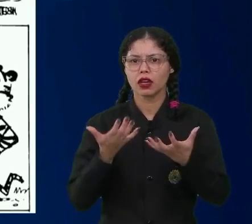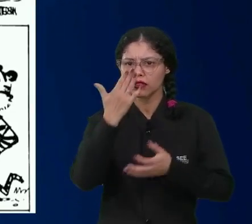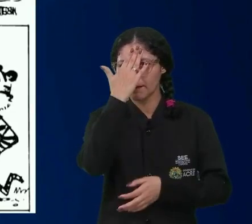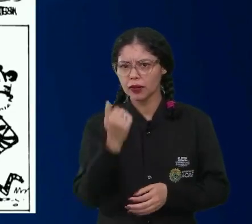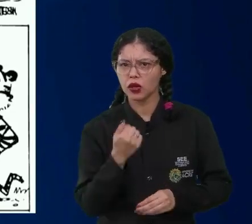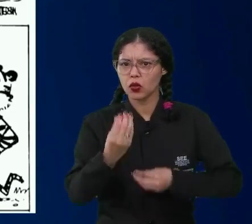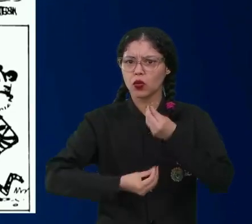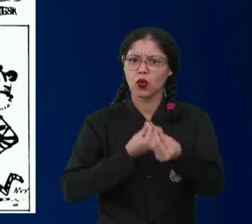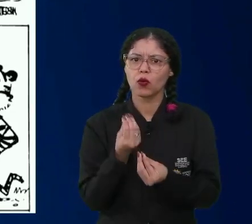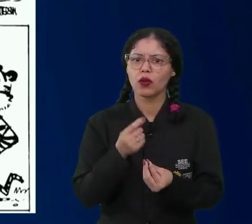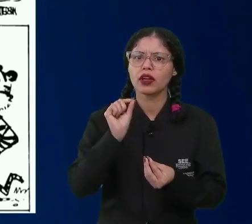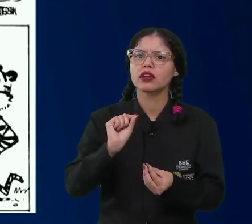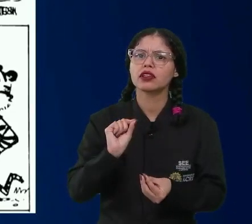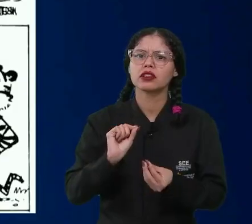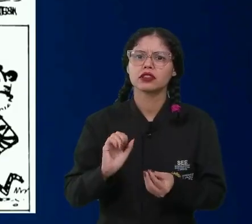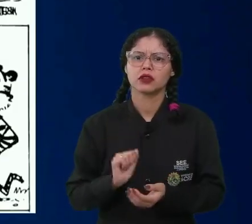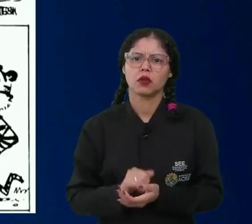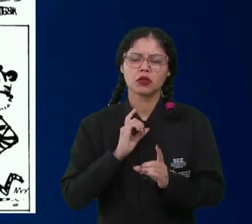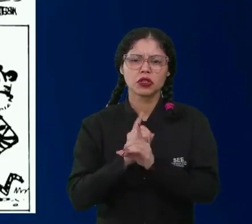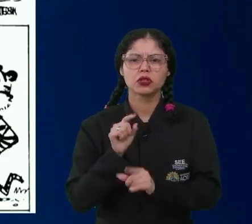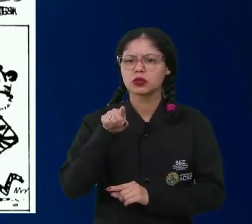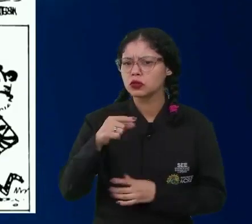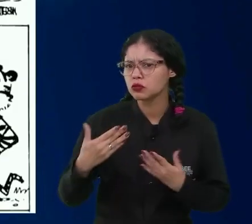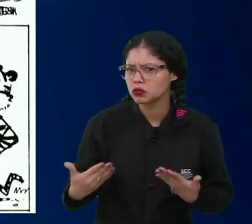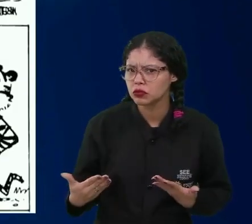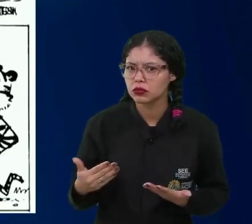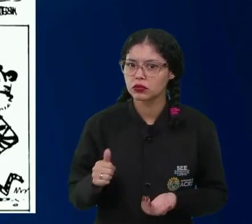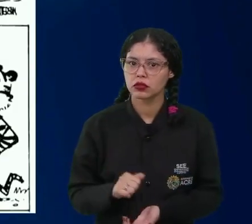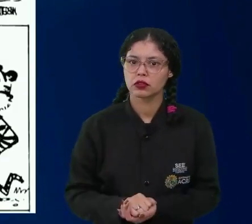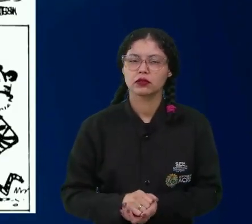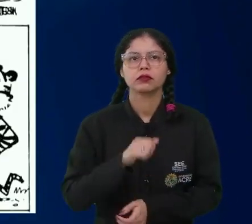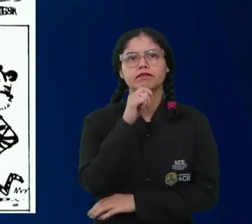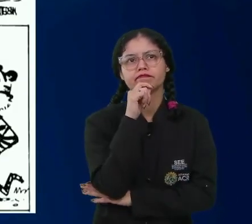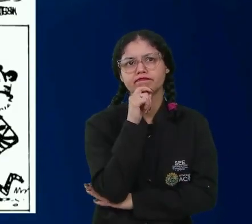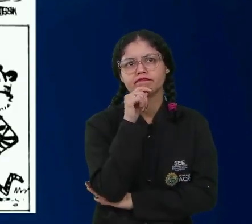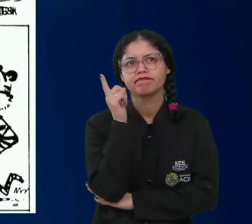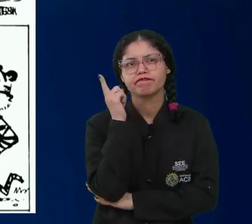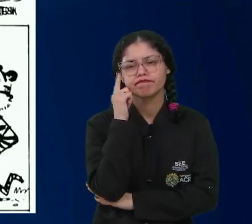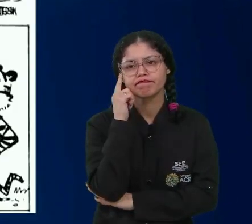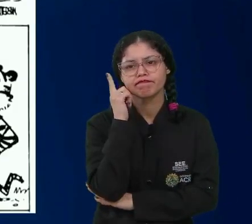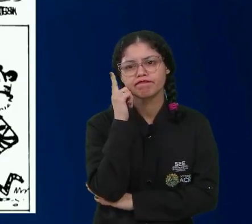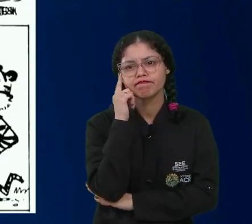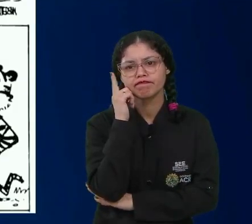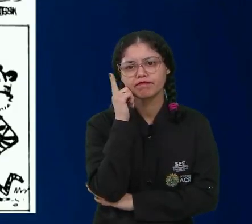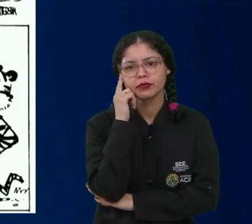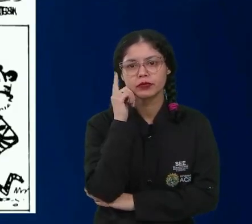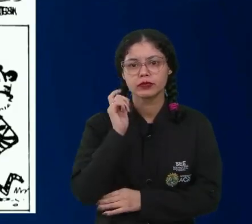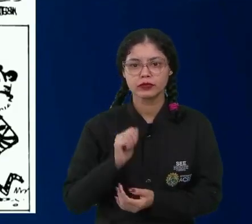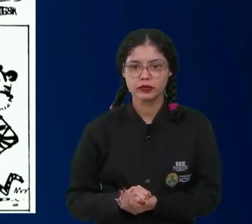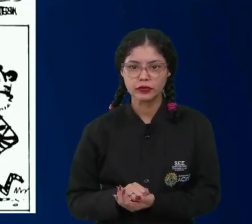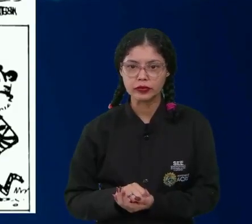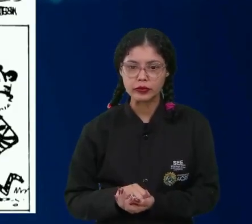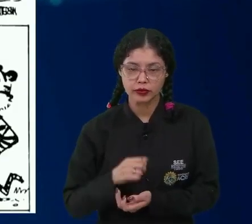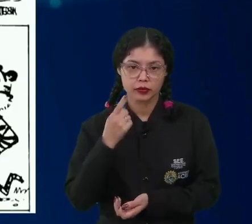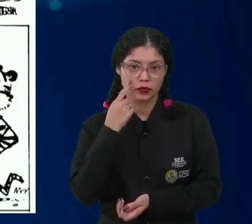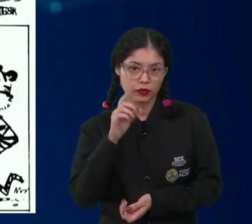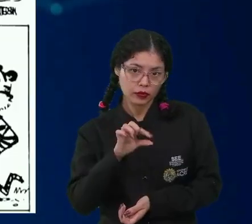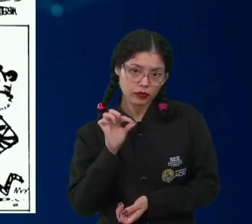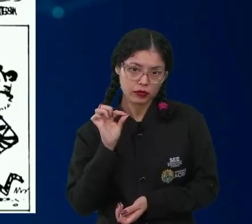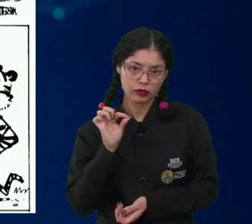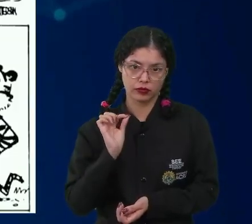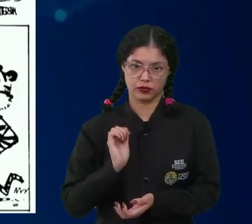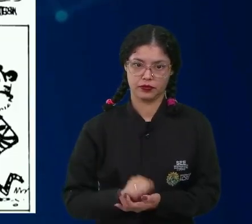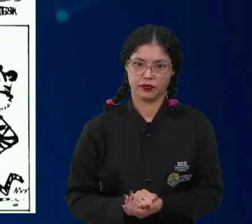queria saber, como é que descobre isso? Aí o gato pensa, coloca a mão assim